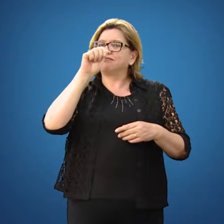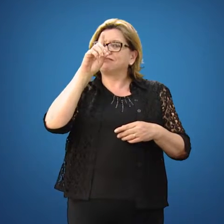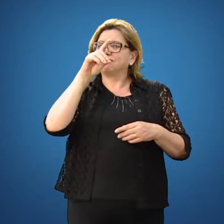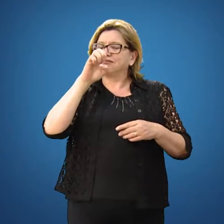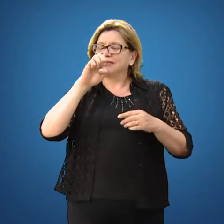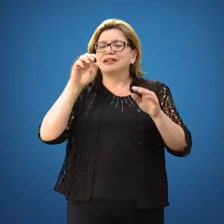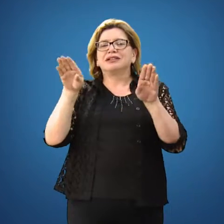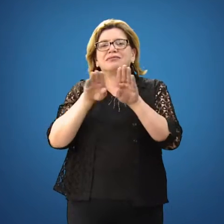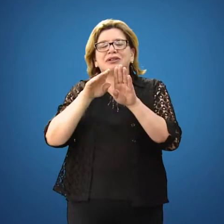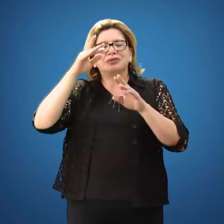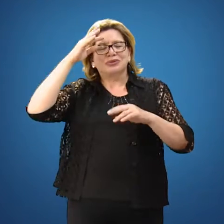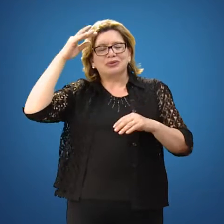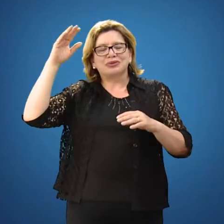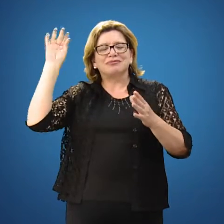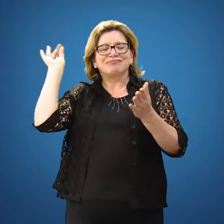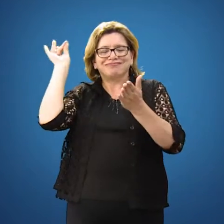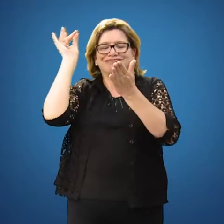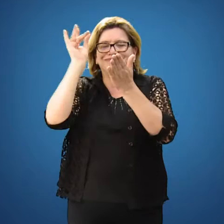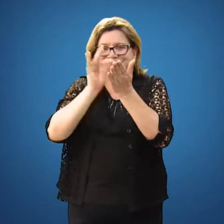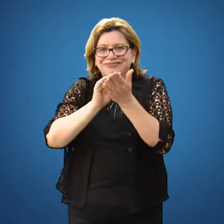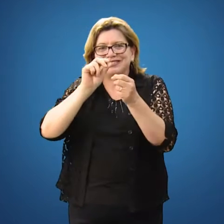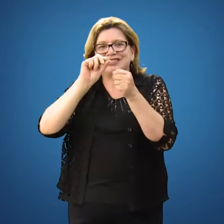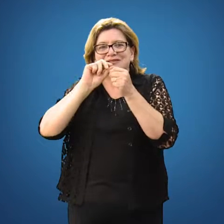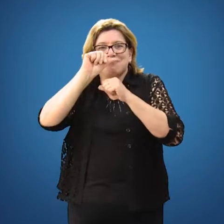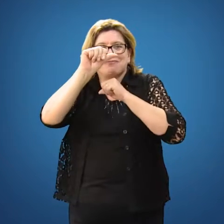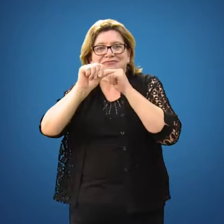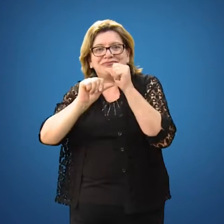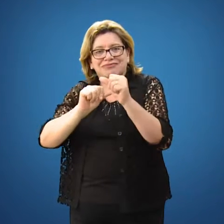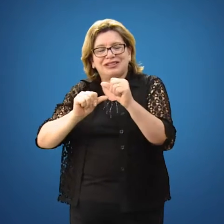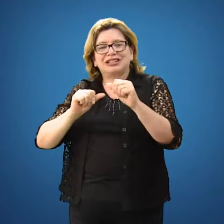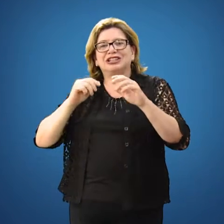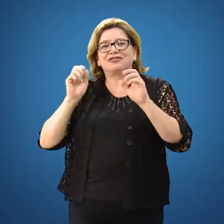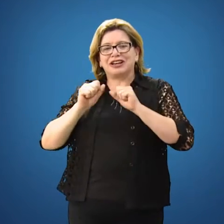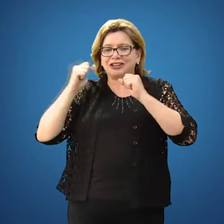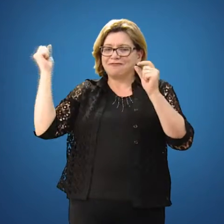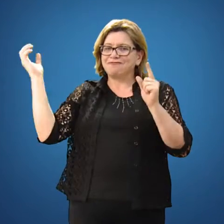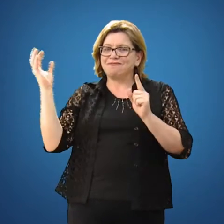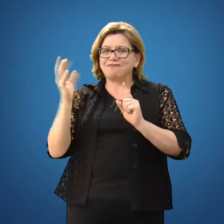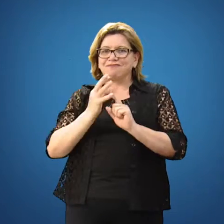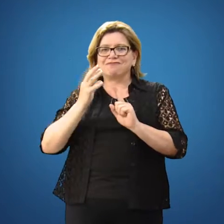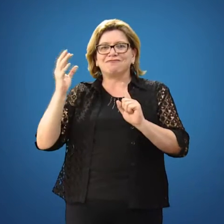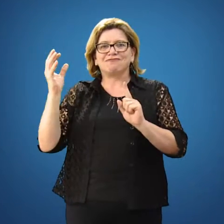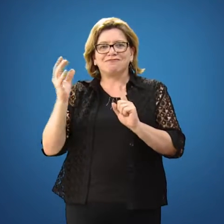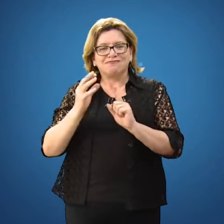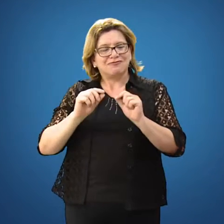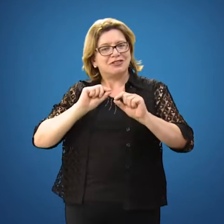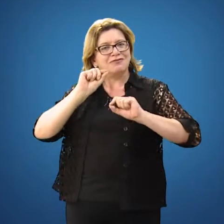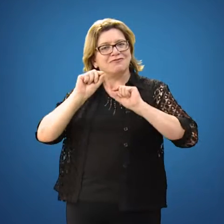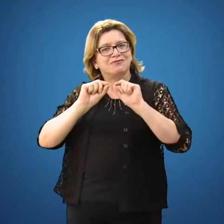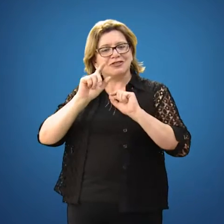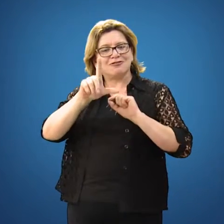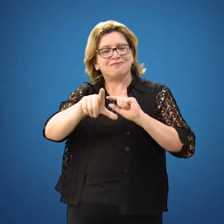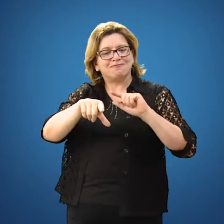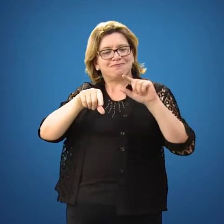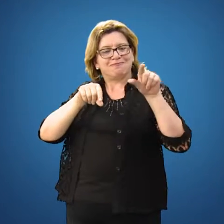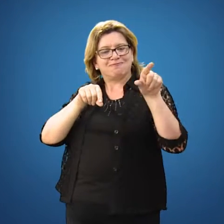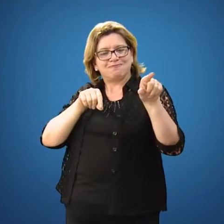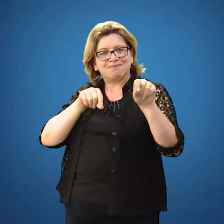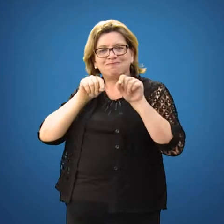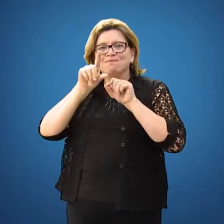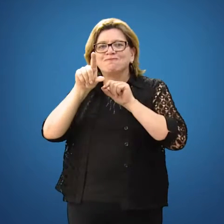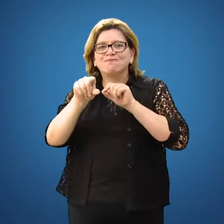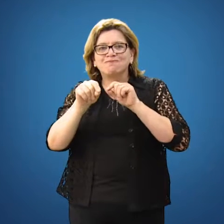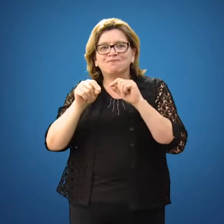realmente efetivar algo que, de certa forma, vai nos influenciar para a tomada de decisões